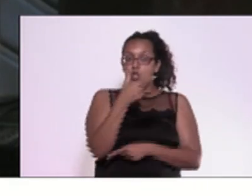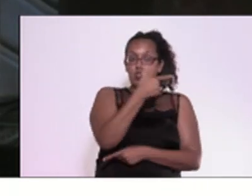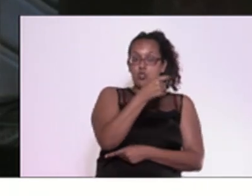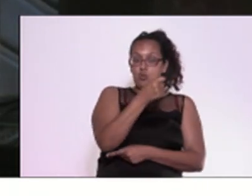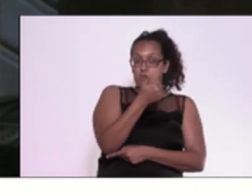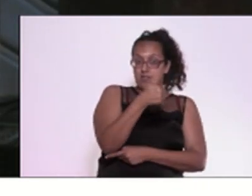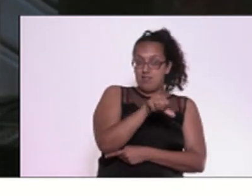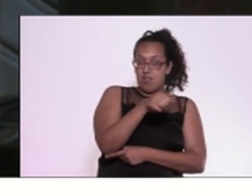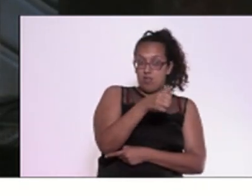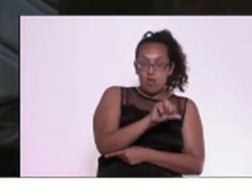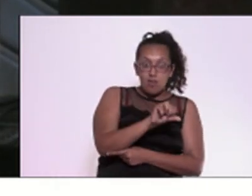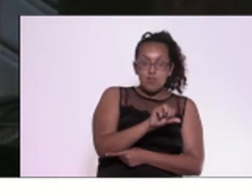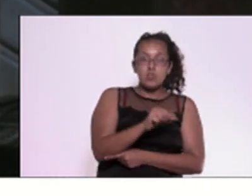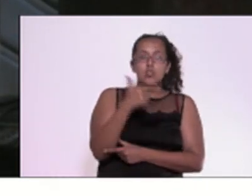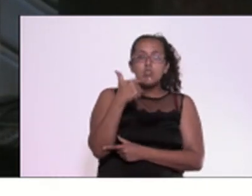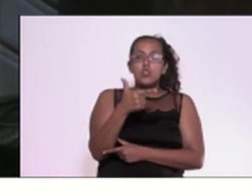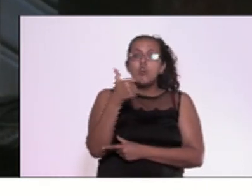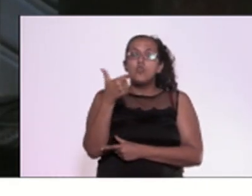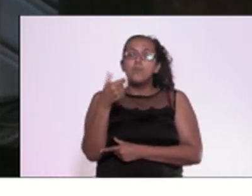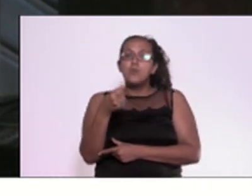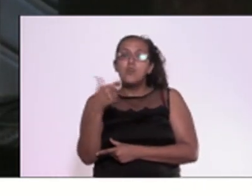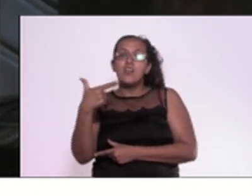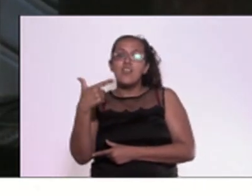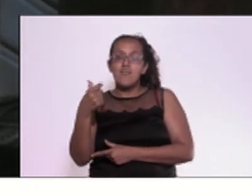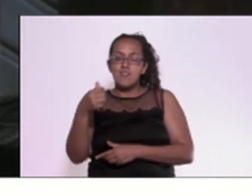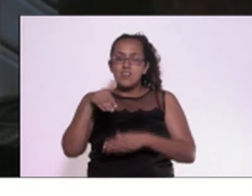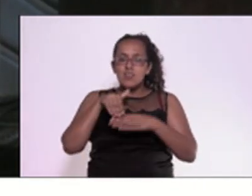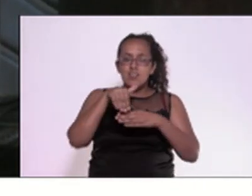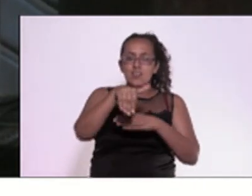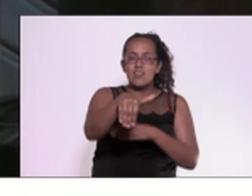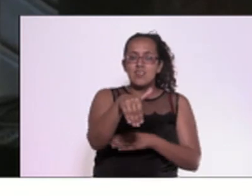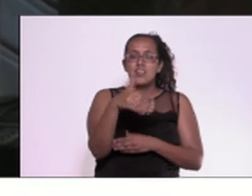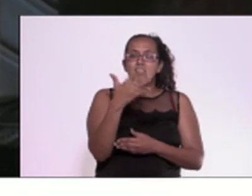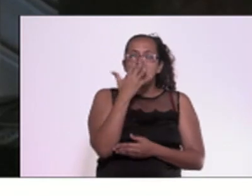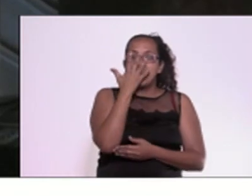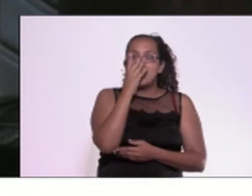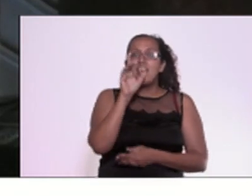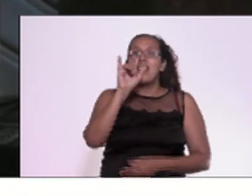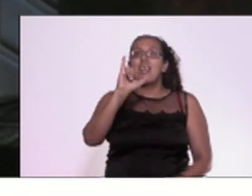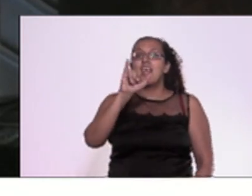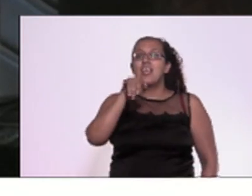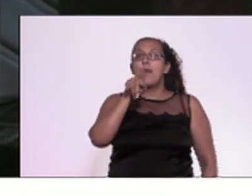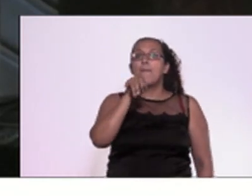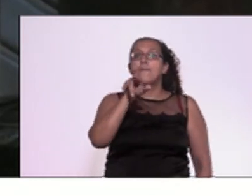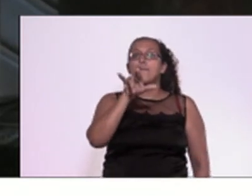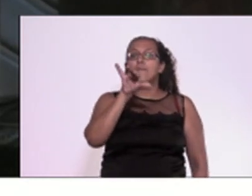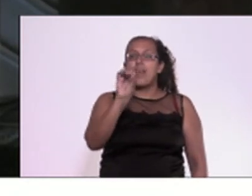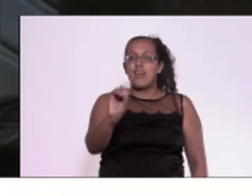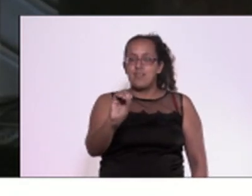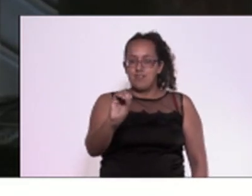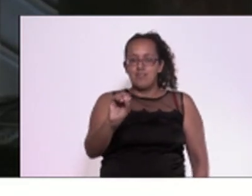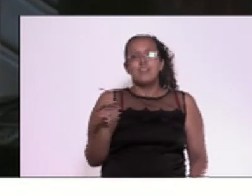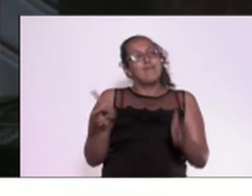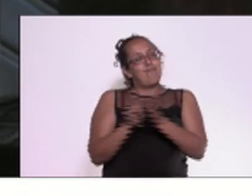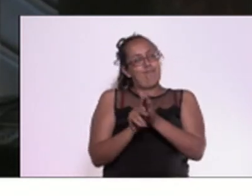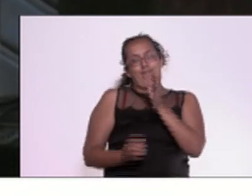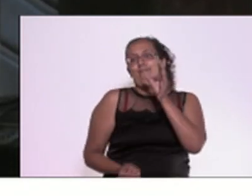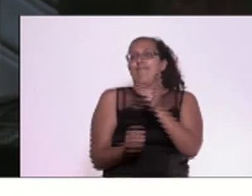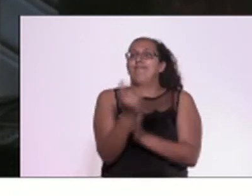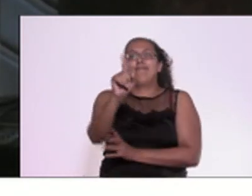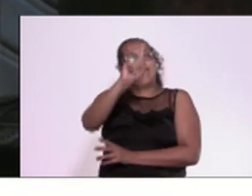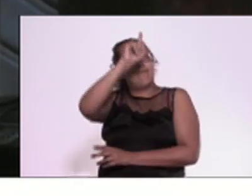do Ponto Cine, senhor Ailton Medeiros, pelos seus relevantes serviços prestados à cultura do nosso Estado e, por que não